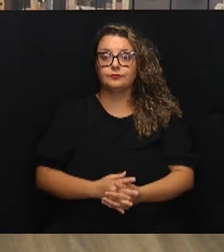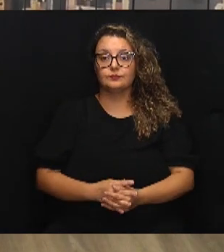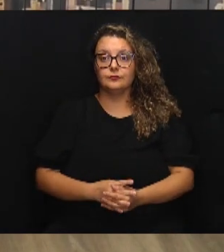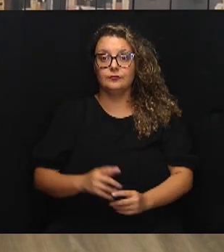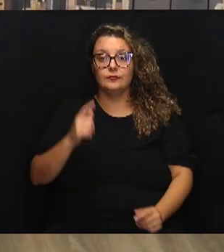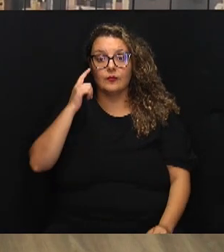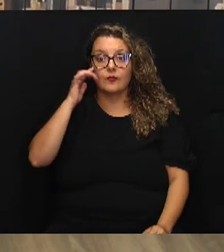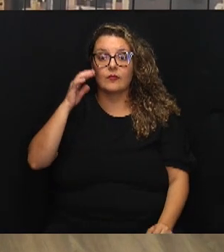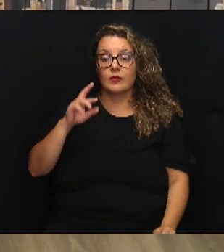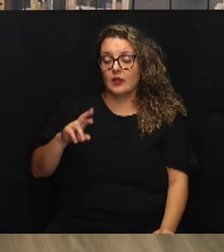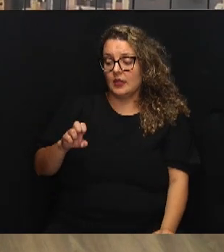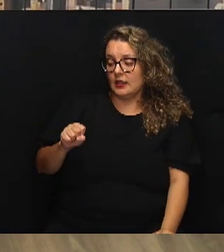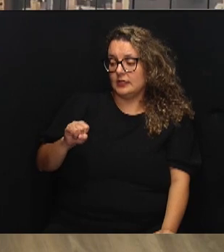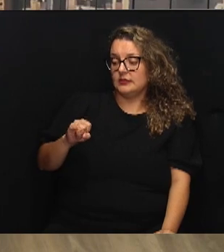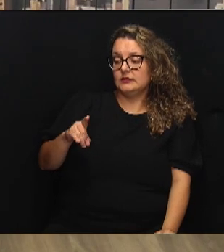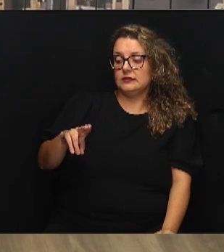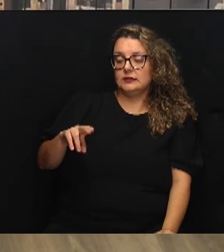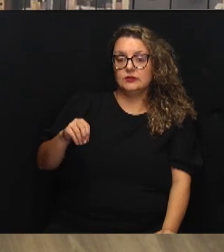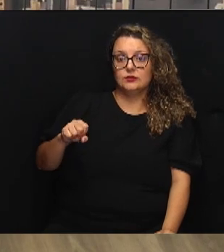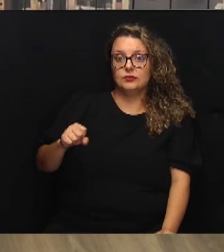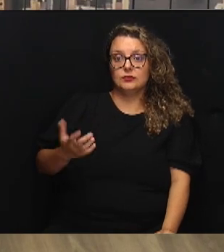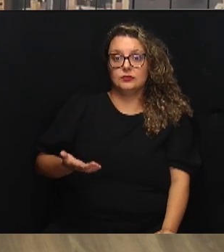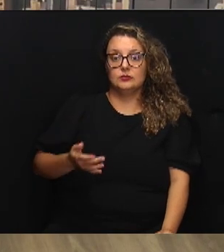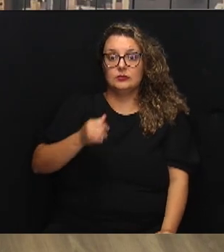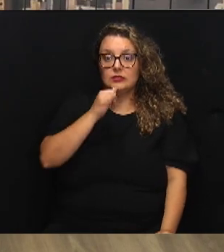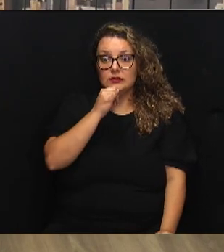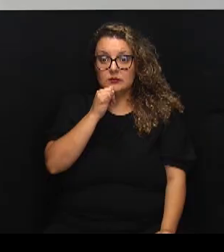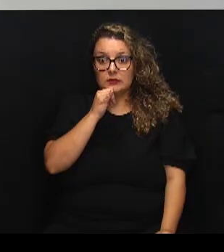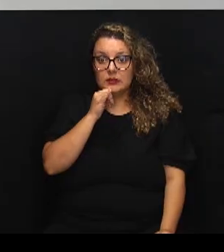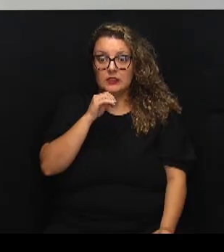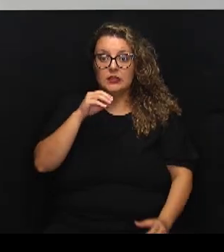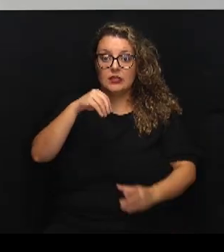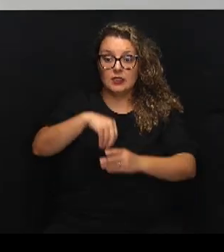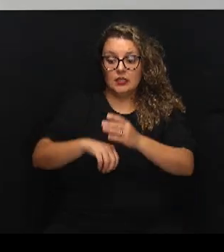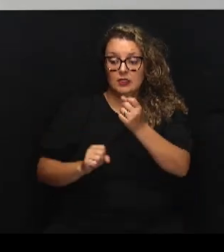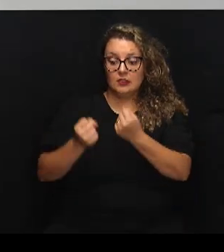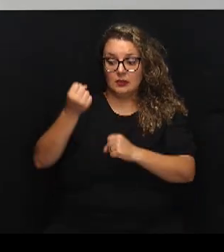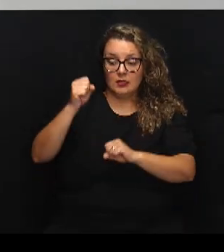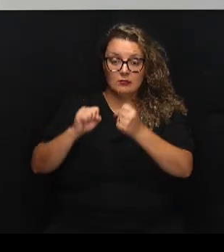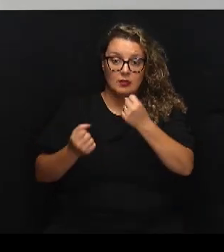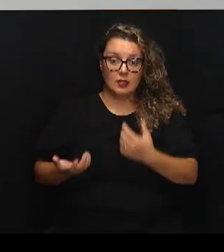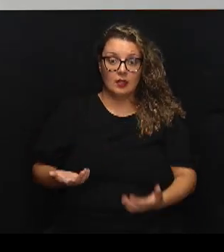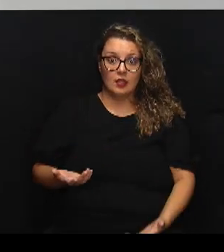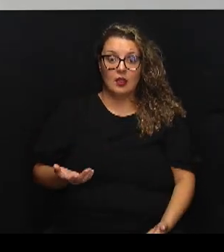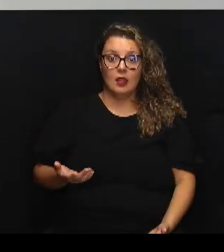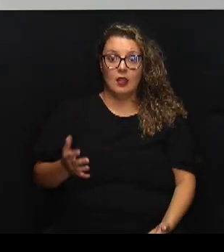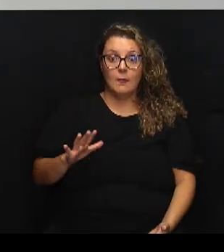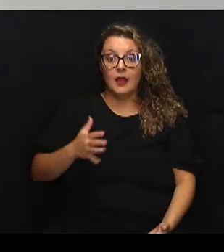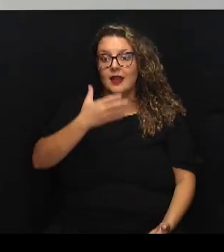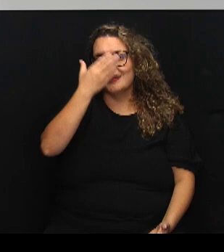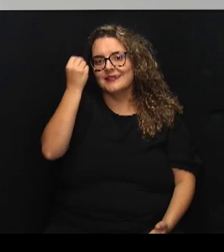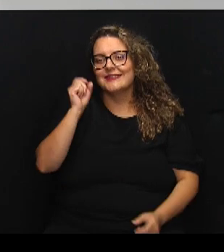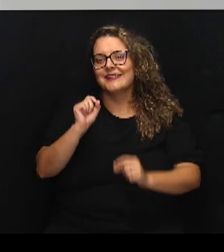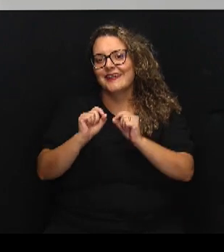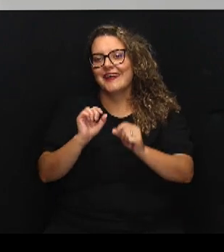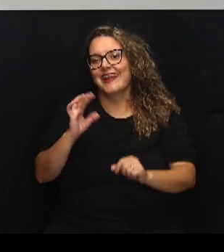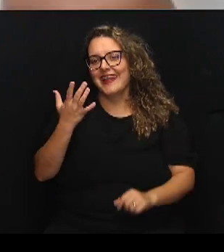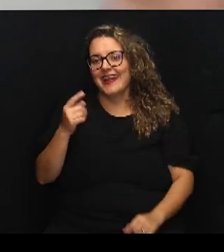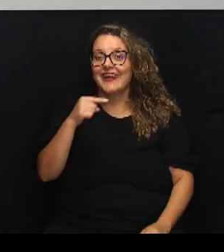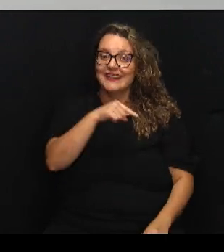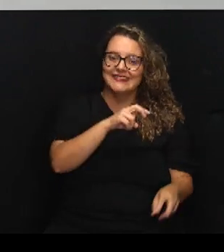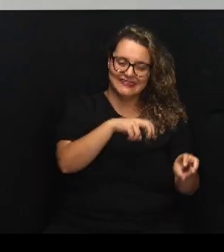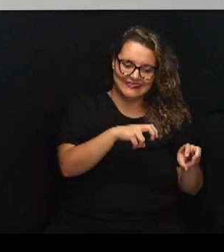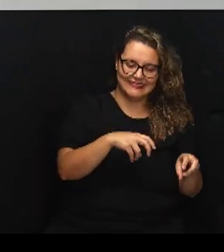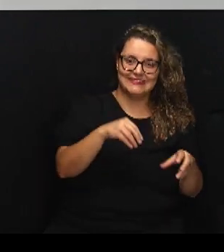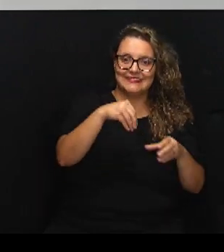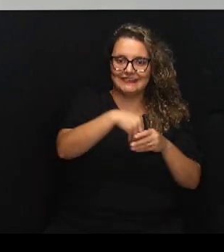Exato. A gente pensa nos resíduos, né? Mas, por exemplo, o que acontece ali dentro da fábrica, né? Só que a gente se esquece do